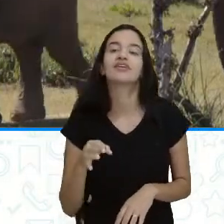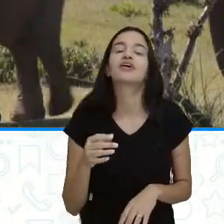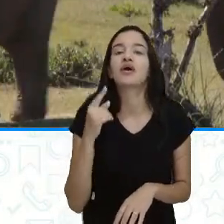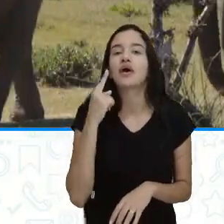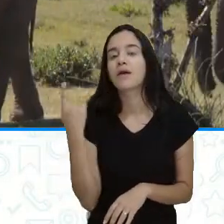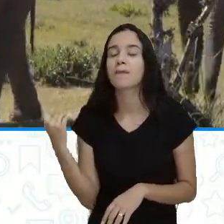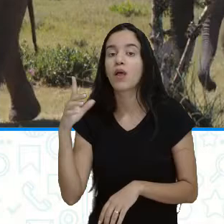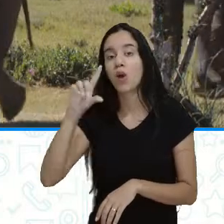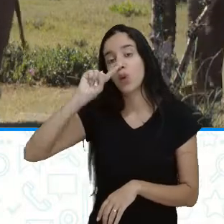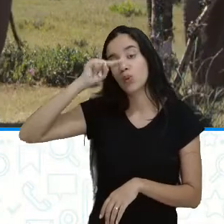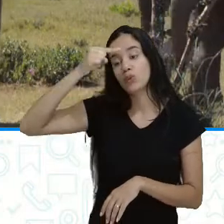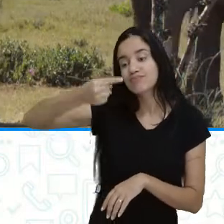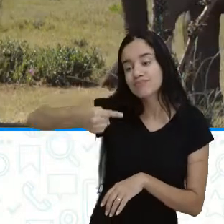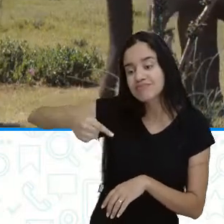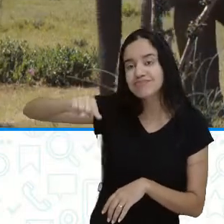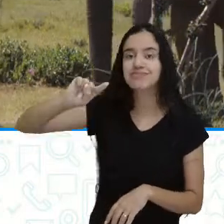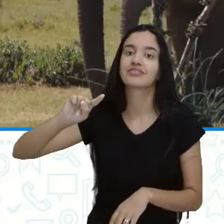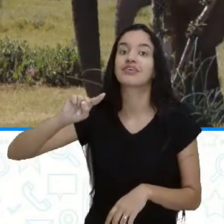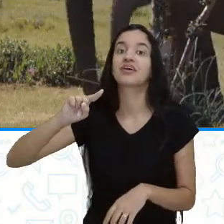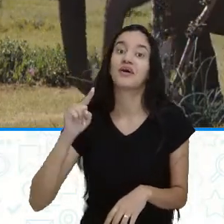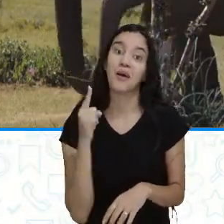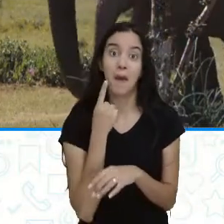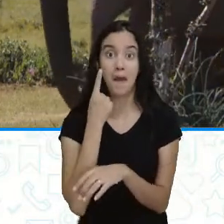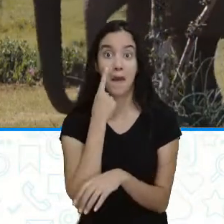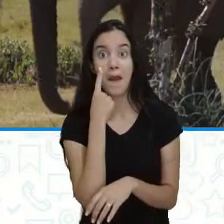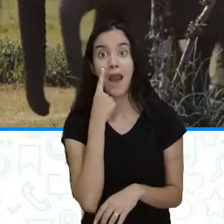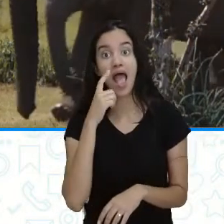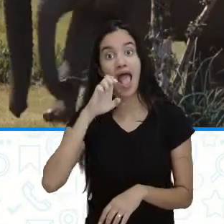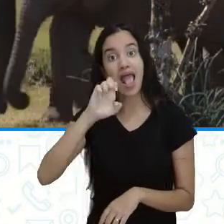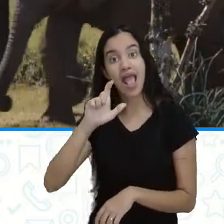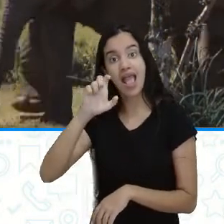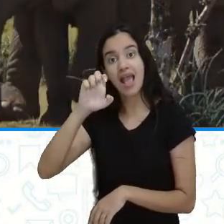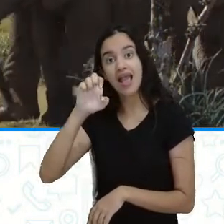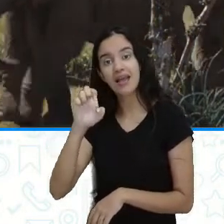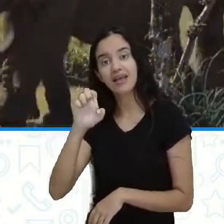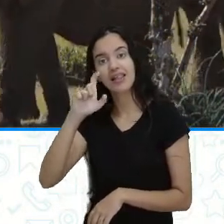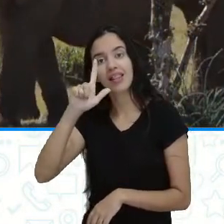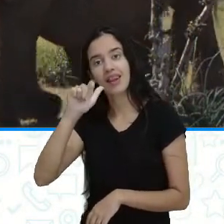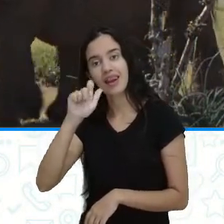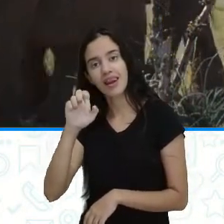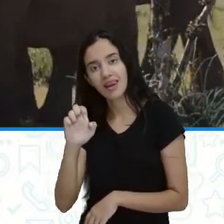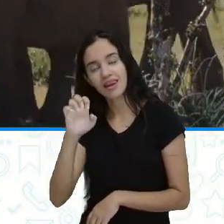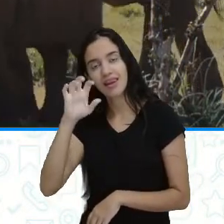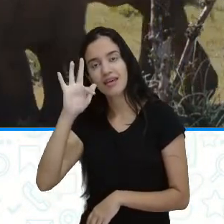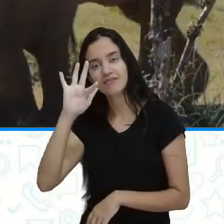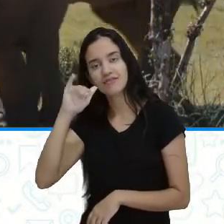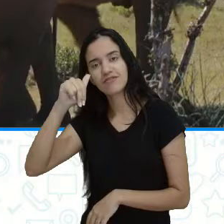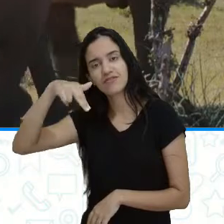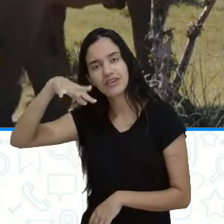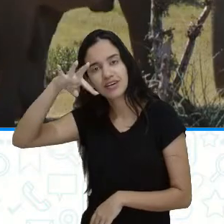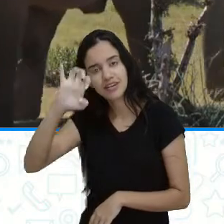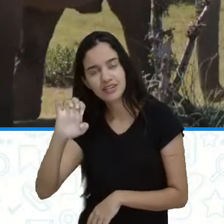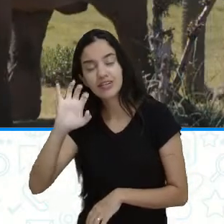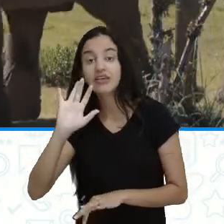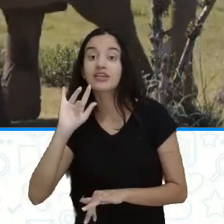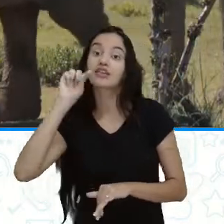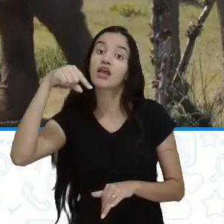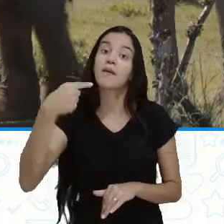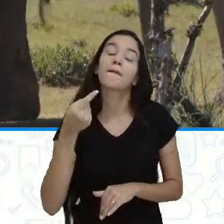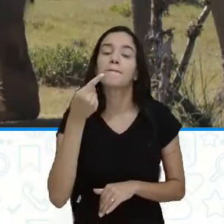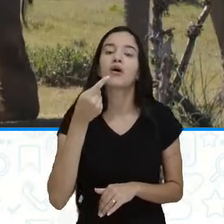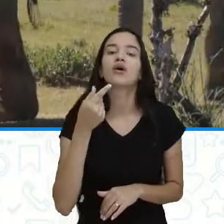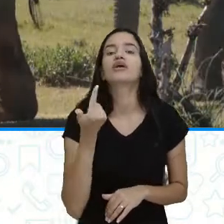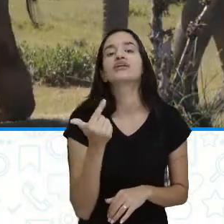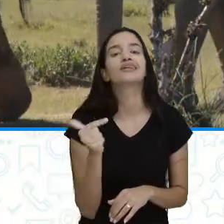Outro. Elefante. Olha aí. É com N. Por que é com N de navio? Porque depois dela